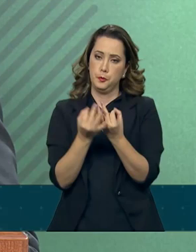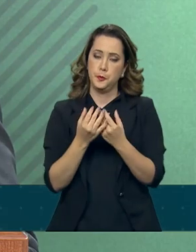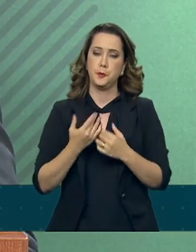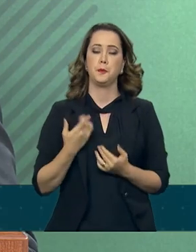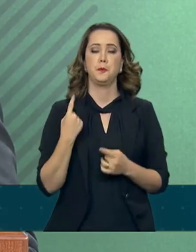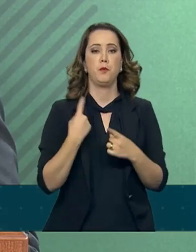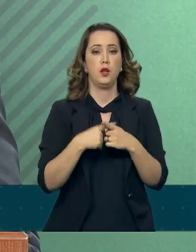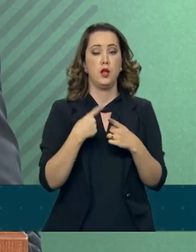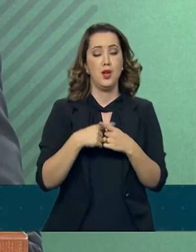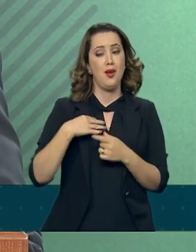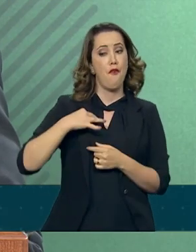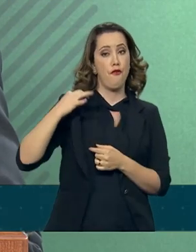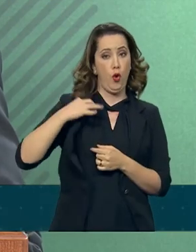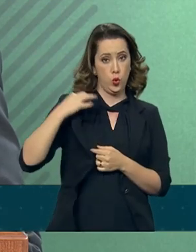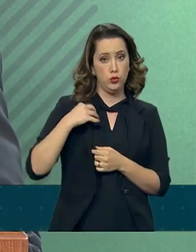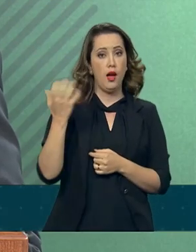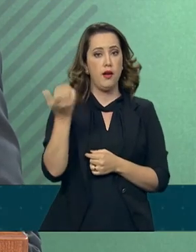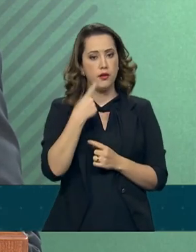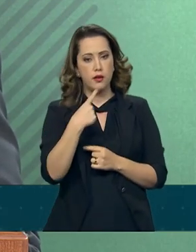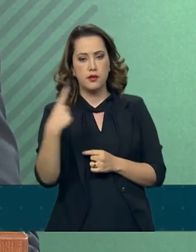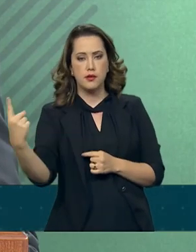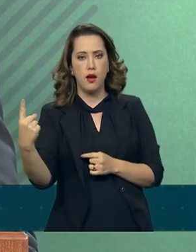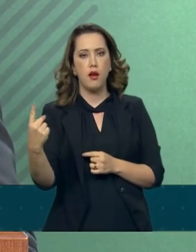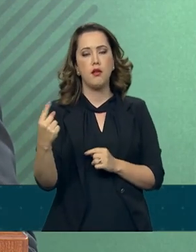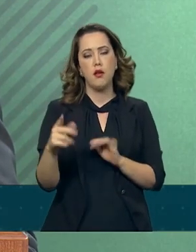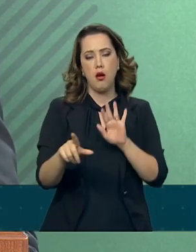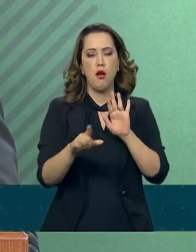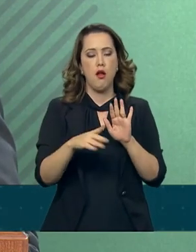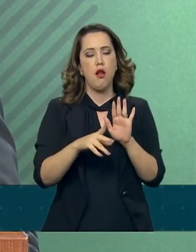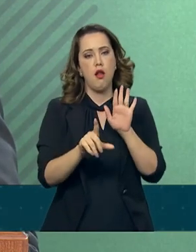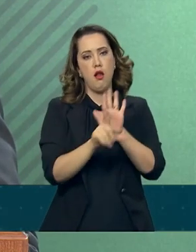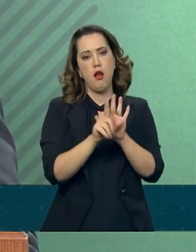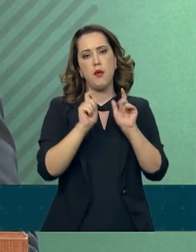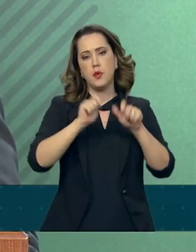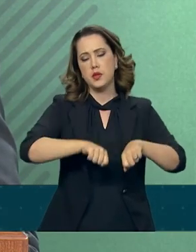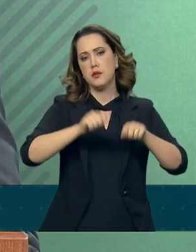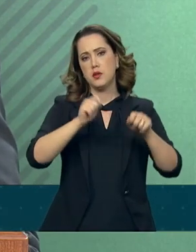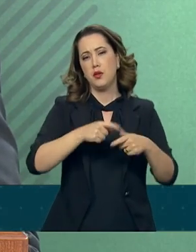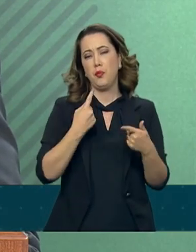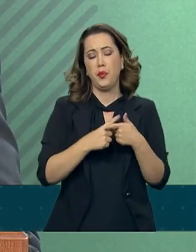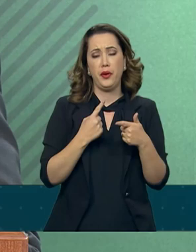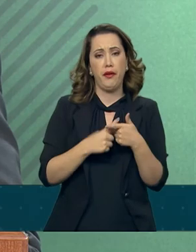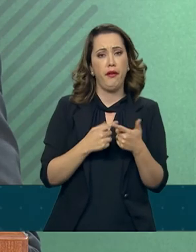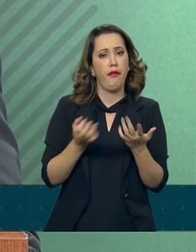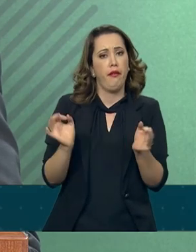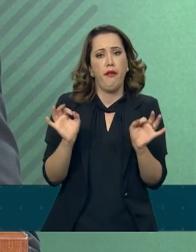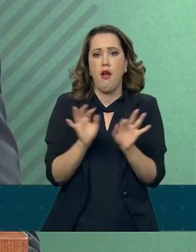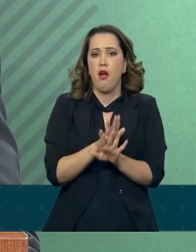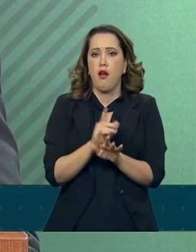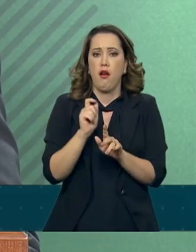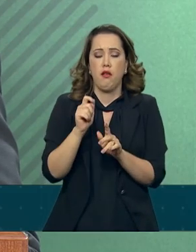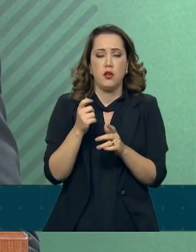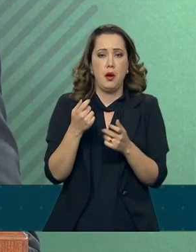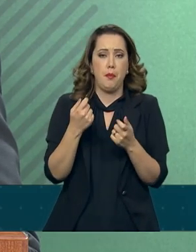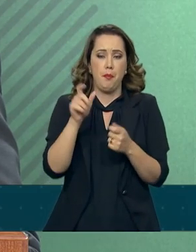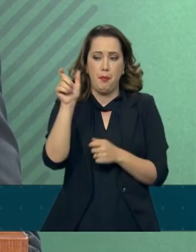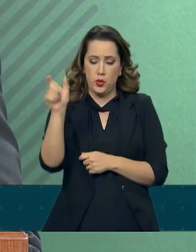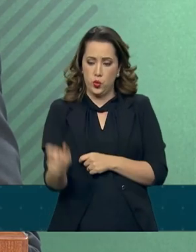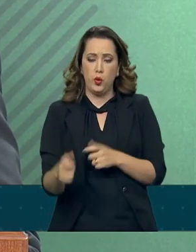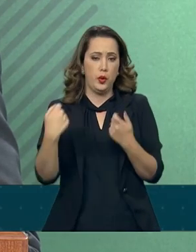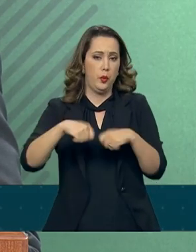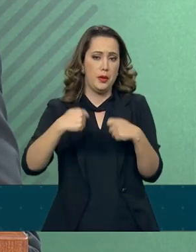desligamento voluntário previsto em legislação não se esgotarem as condições socioeconômicas